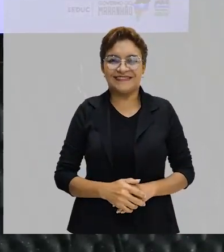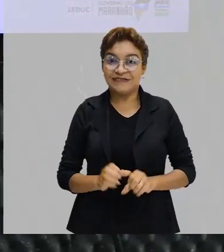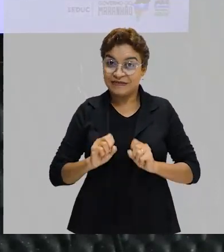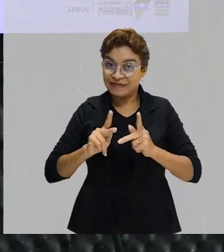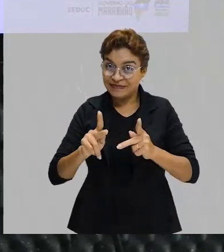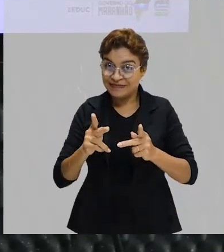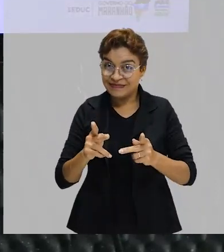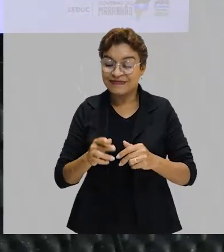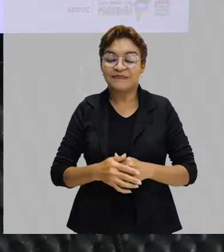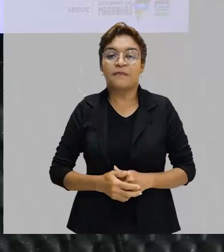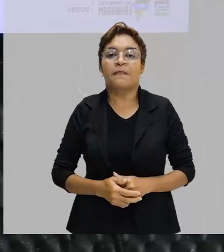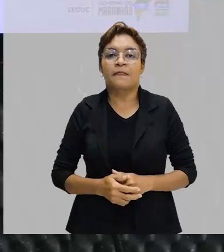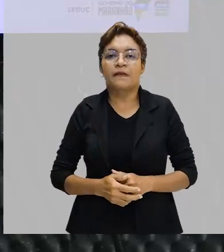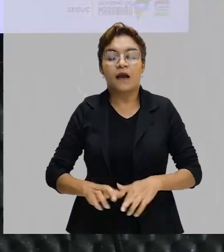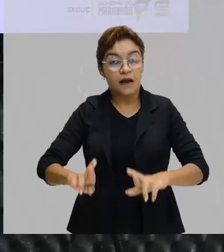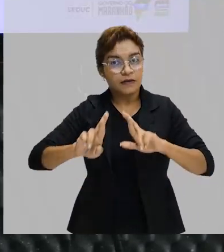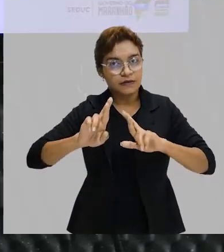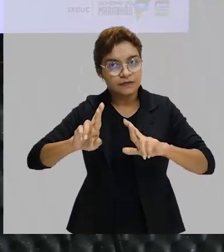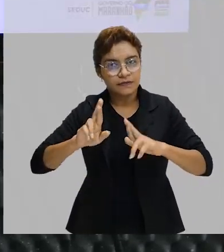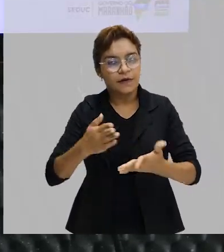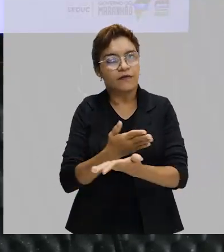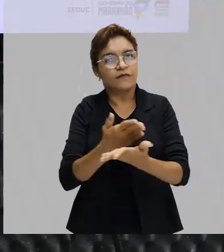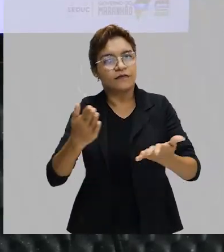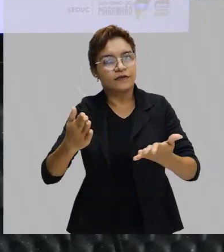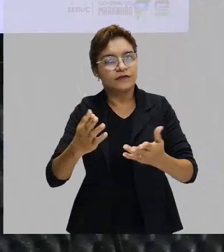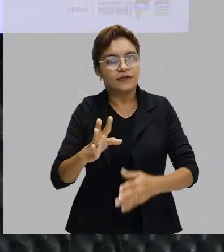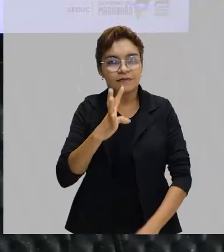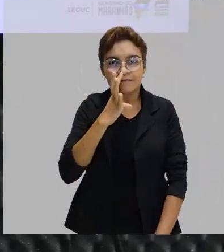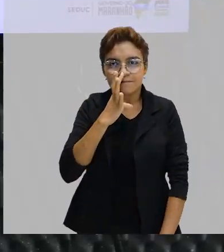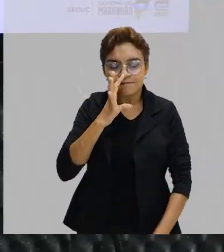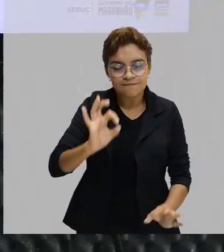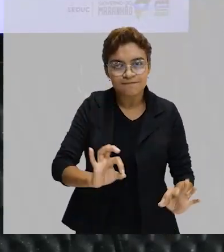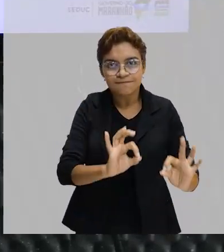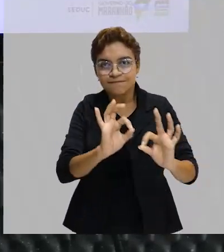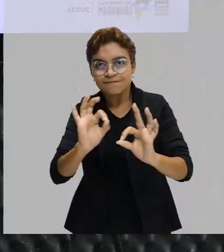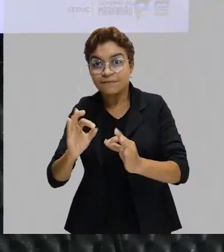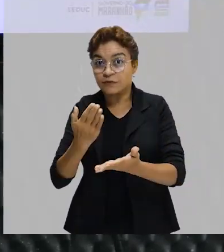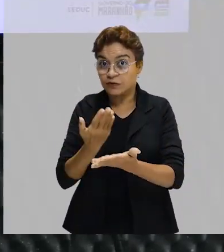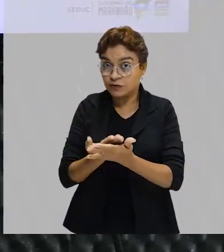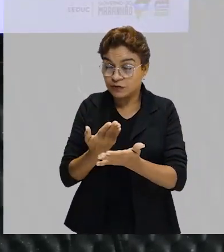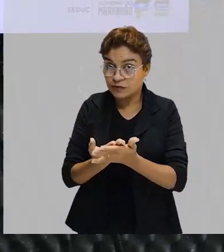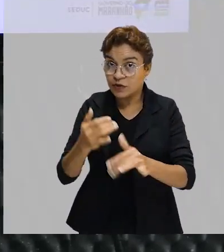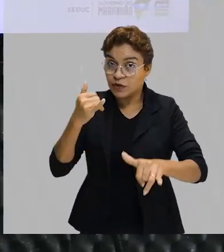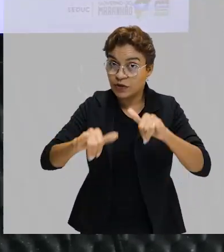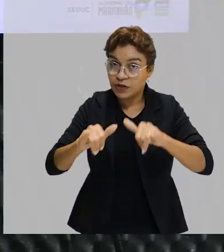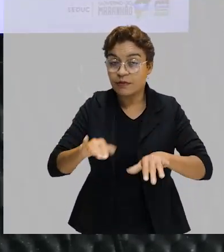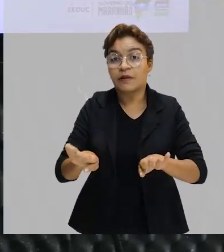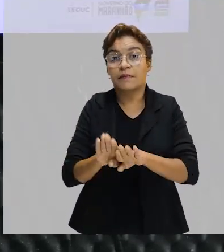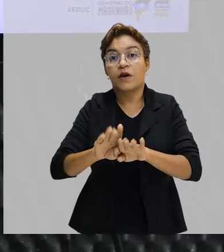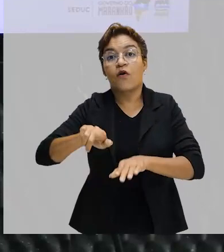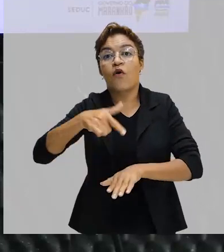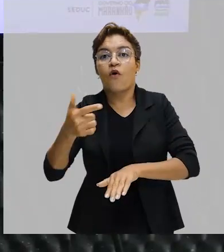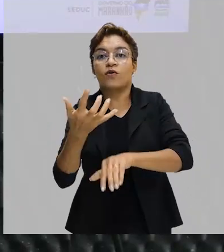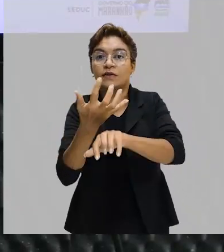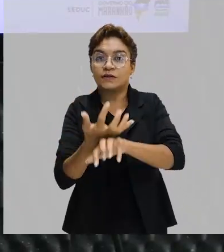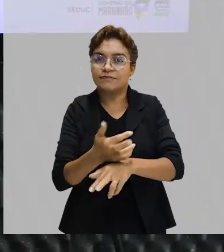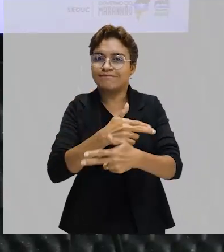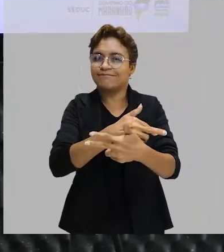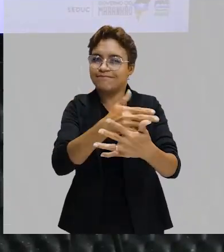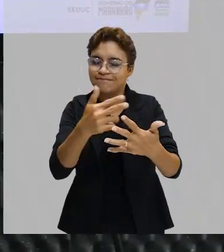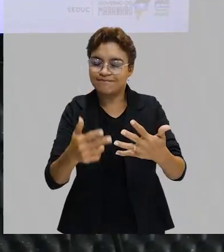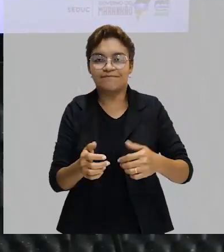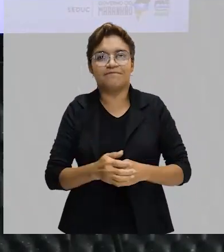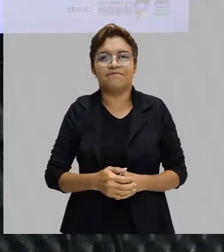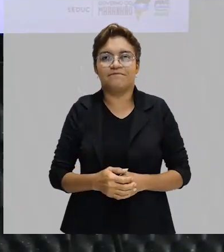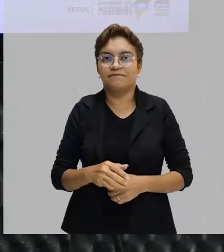Bom, espero que você esteja acompanhando as nossas aulas, não apenas as aulas de Química, mas também dos outros componentes curriculares. E como